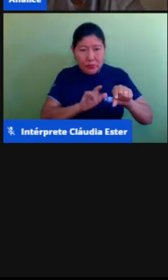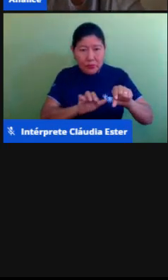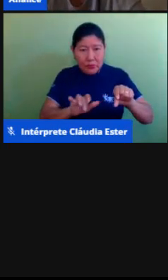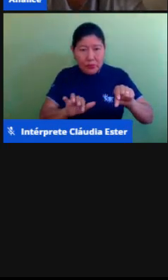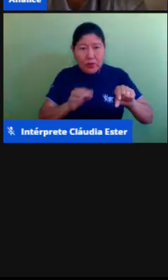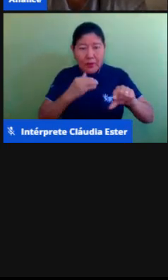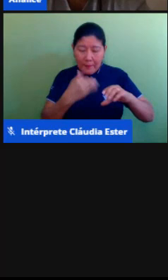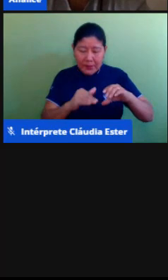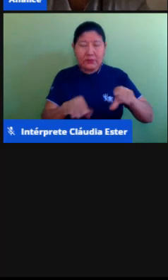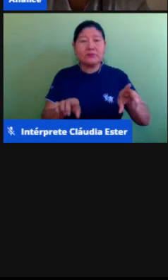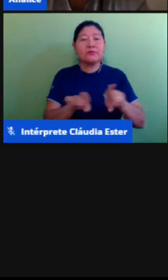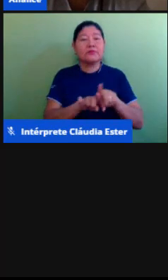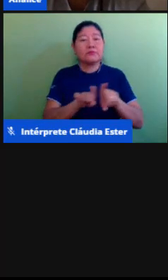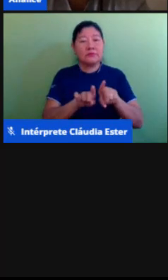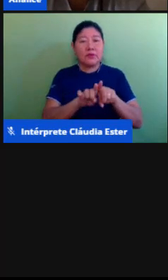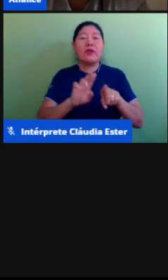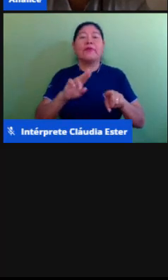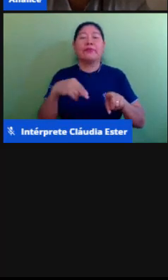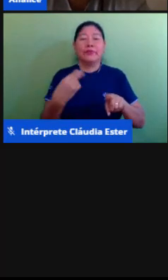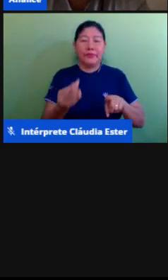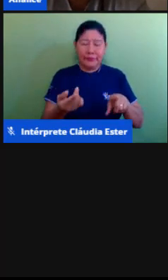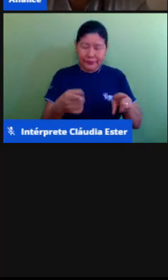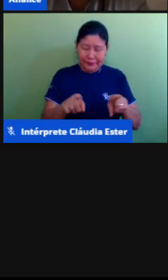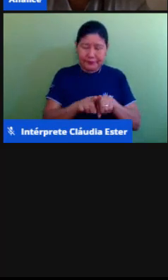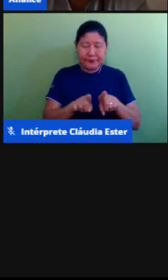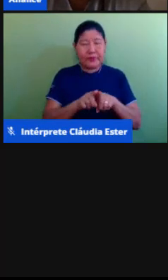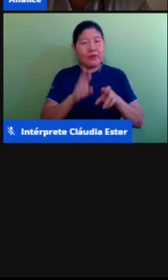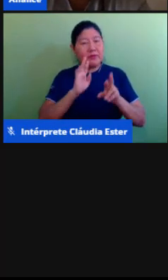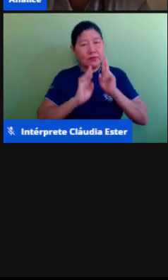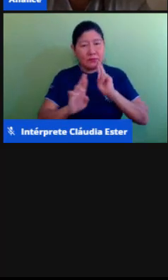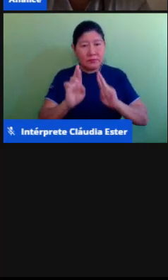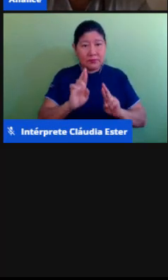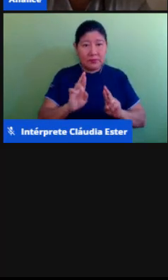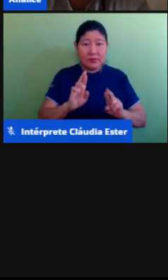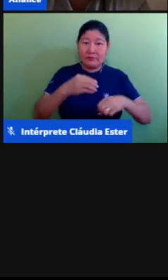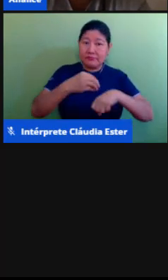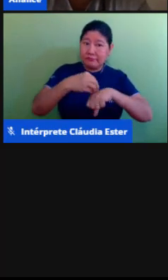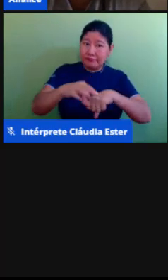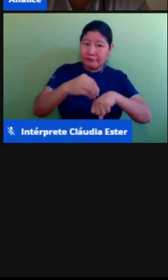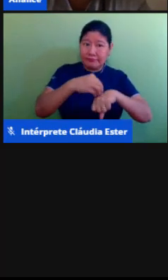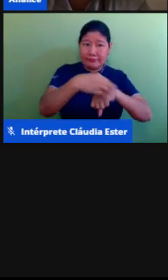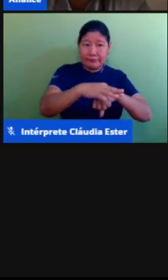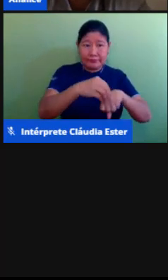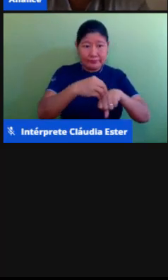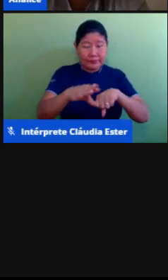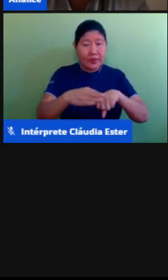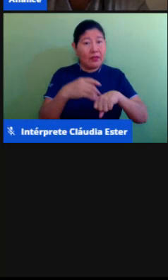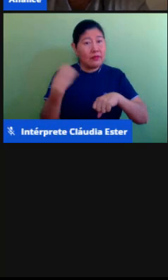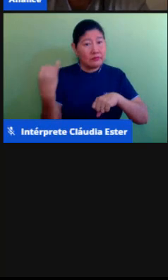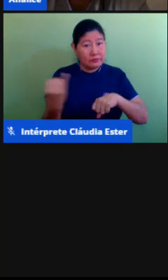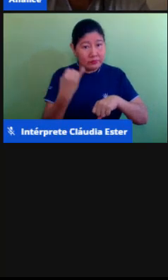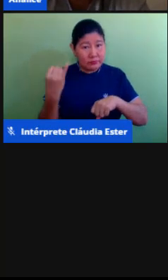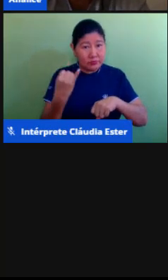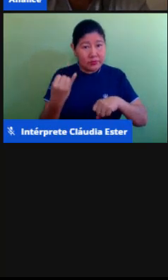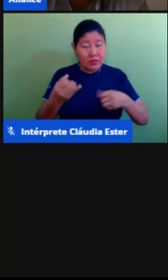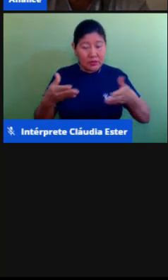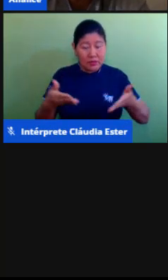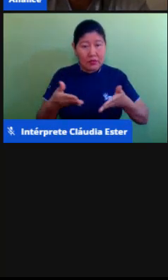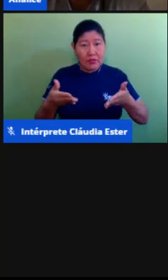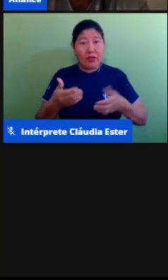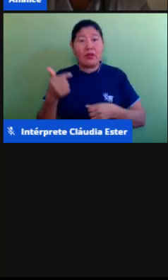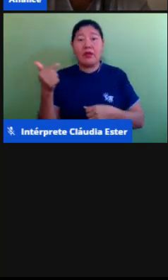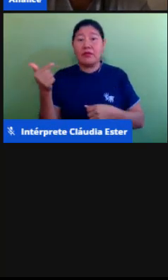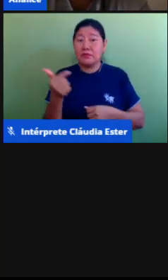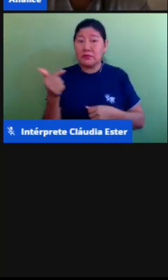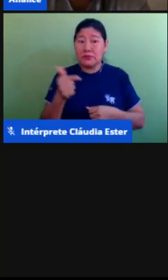isso aqui é um repasse inicial para vocês saberem que esse programa de formação continuada, né? Essa segunda formação